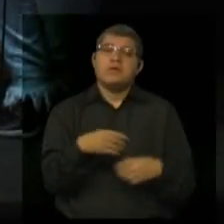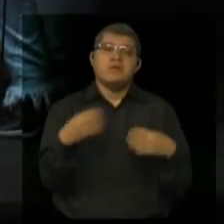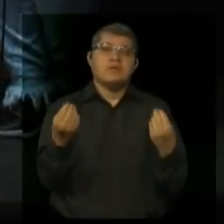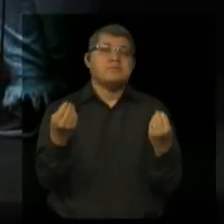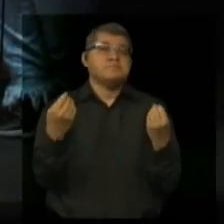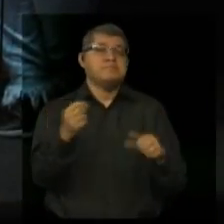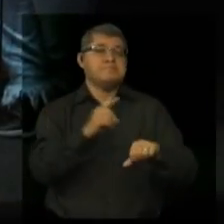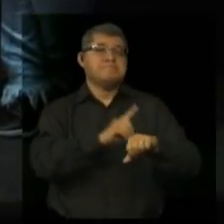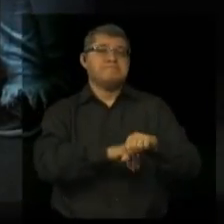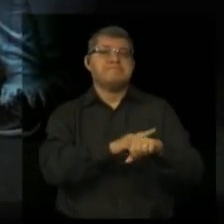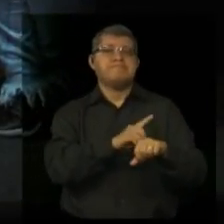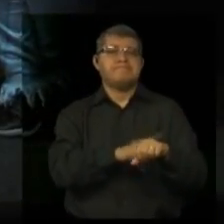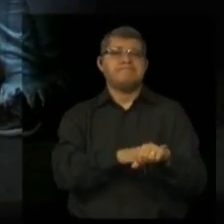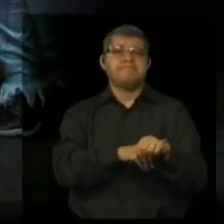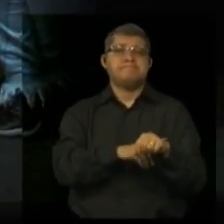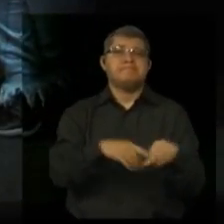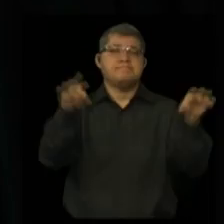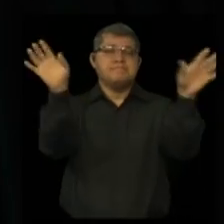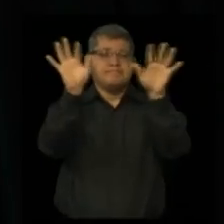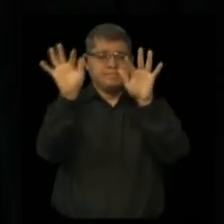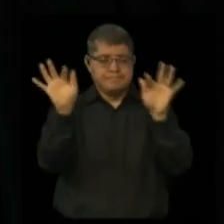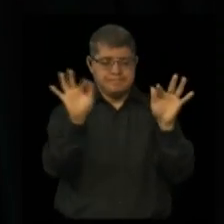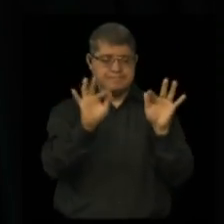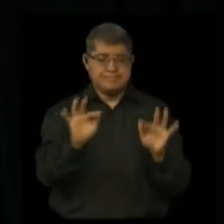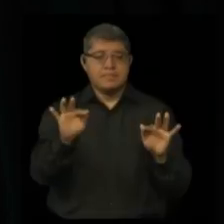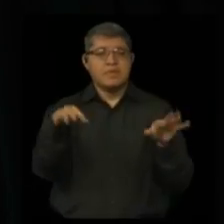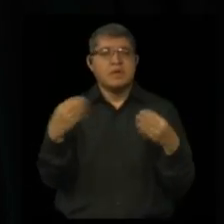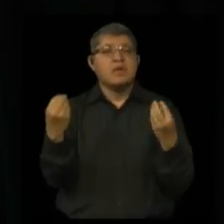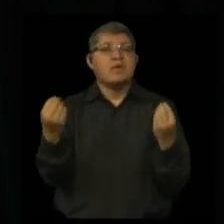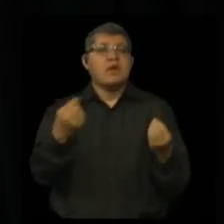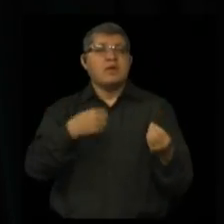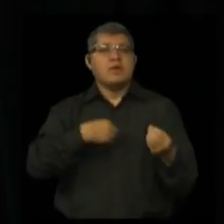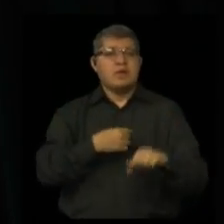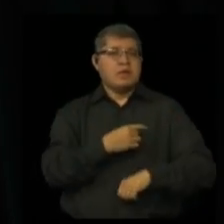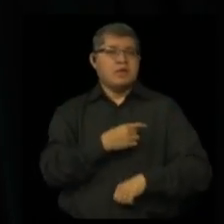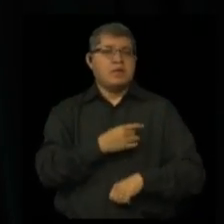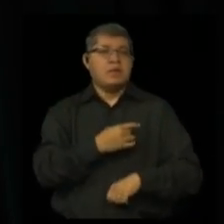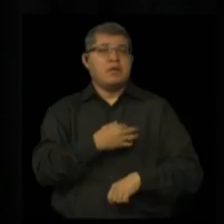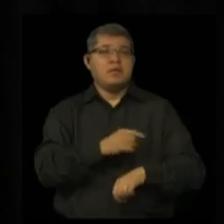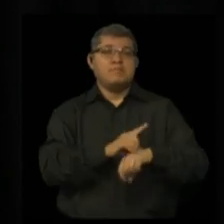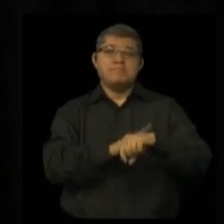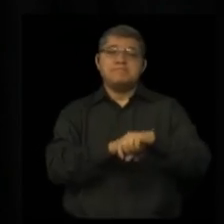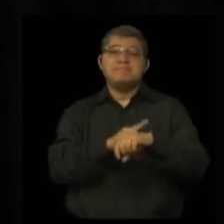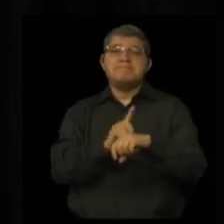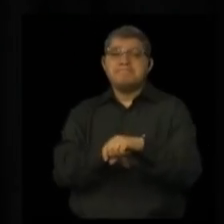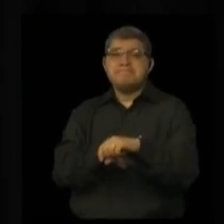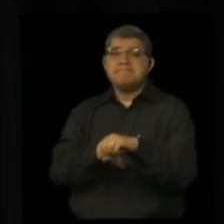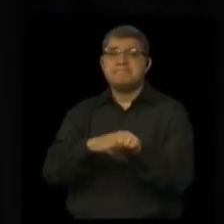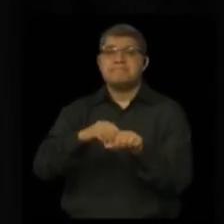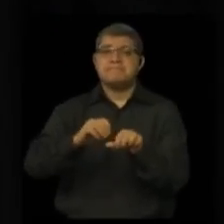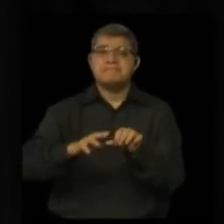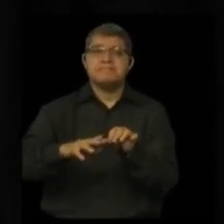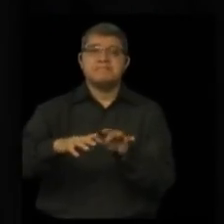de não ter tempo. De ser feliz, tenho medo de não ter tempo.